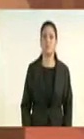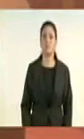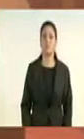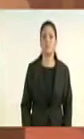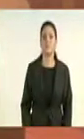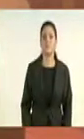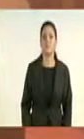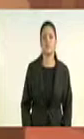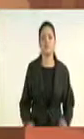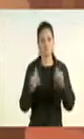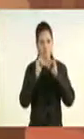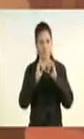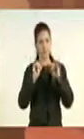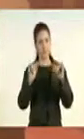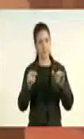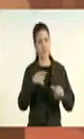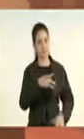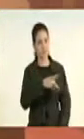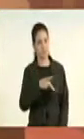presidente, que